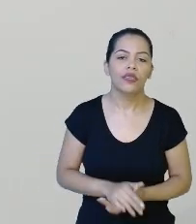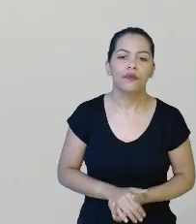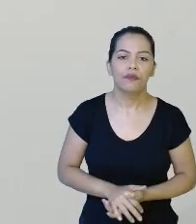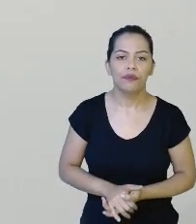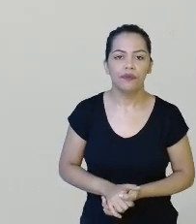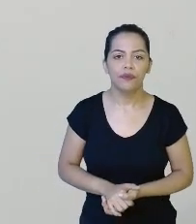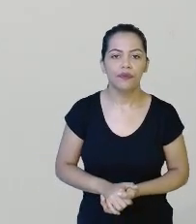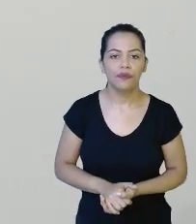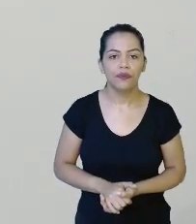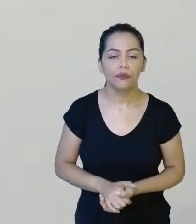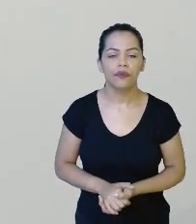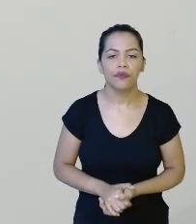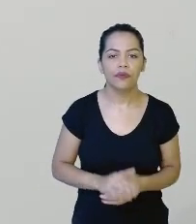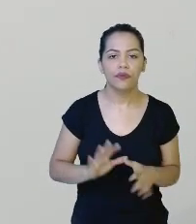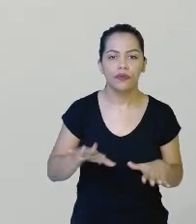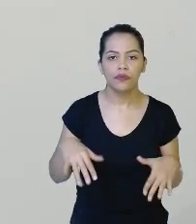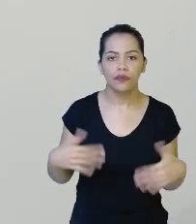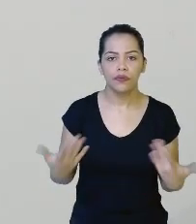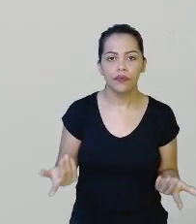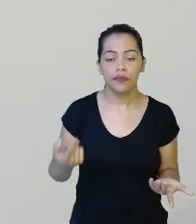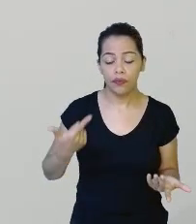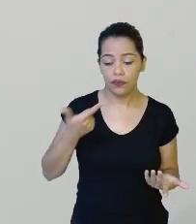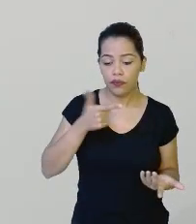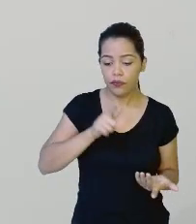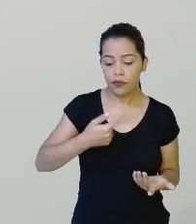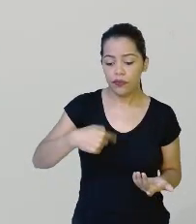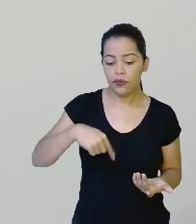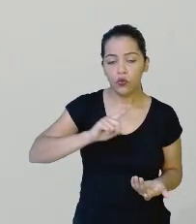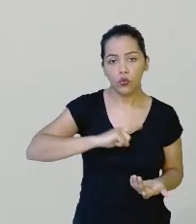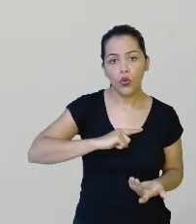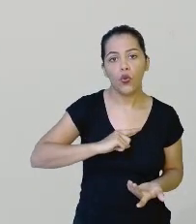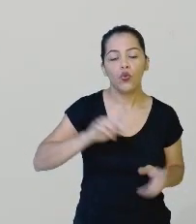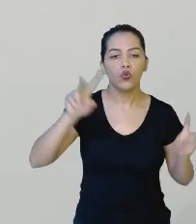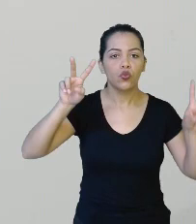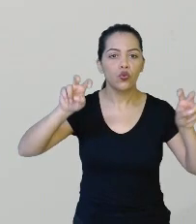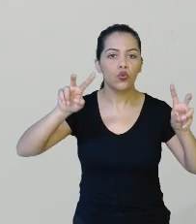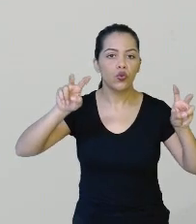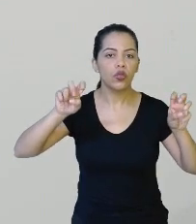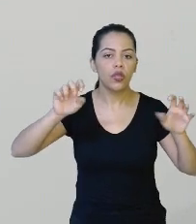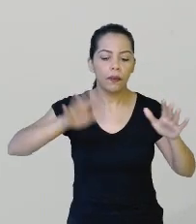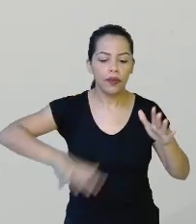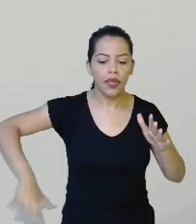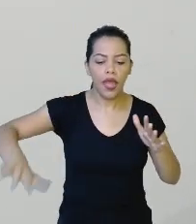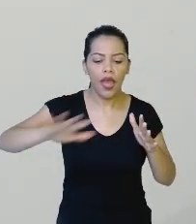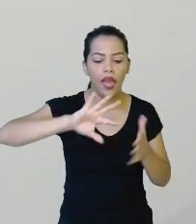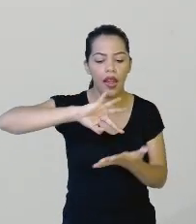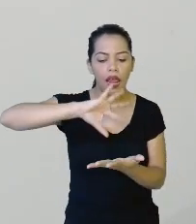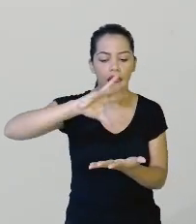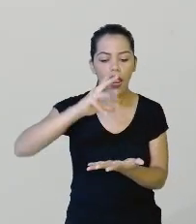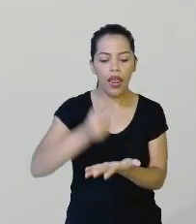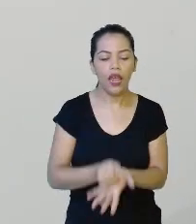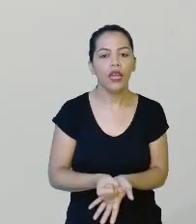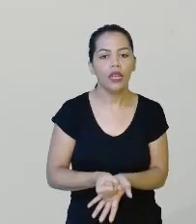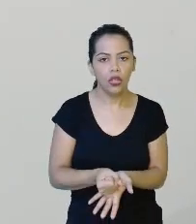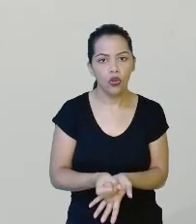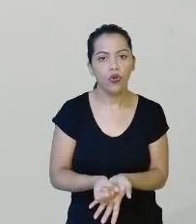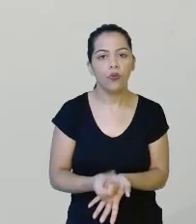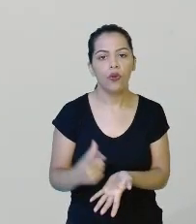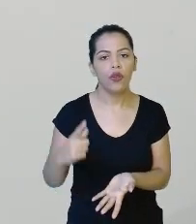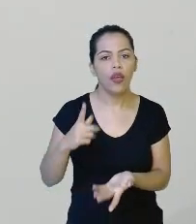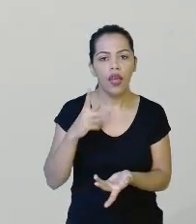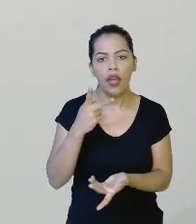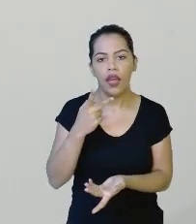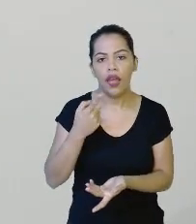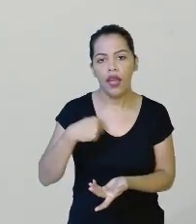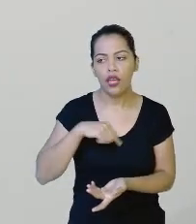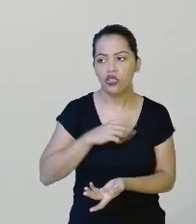de volta o nosso tema, que é terras quilombolas. Vamos continuar falando um pouquinho mais sobre esse povo. Quem são